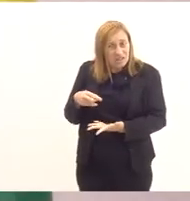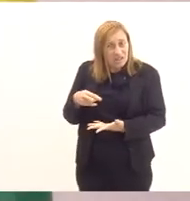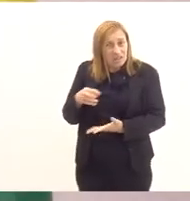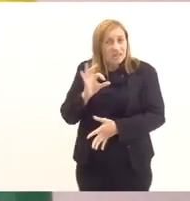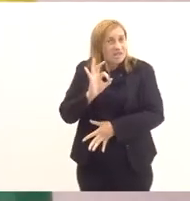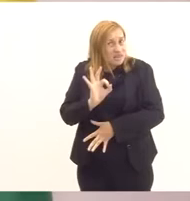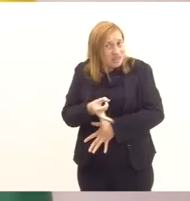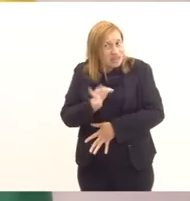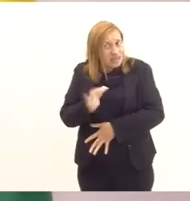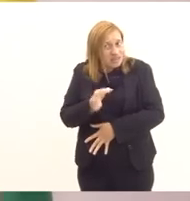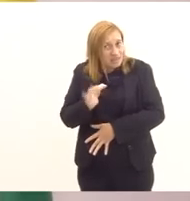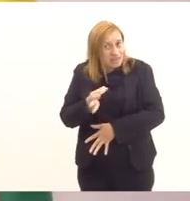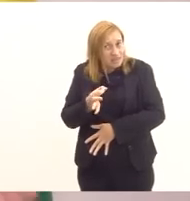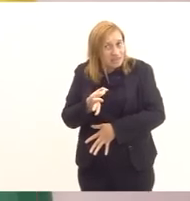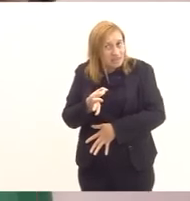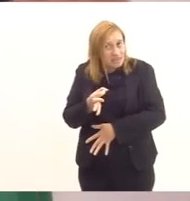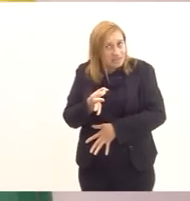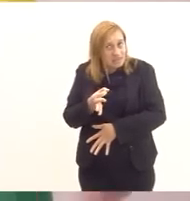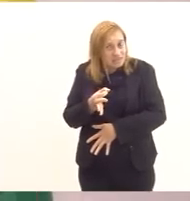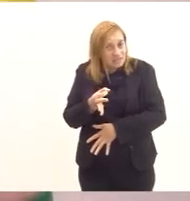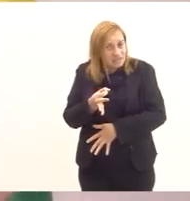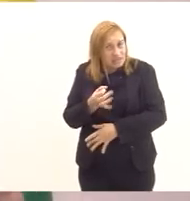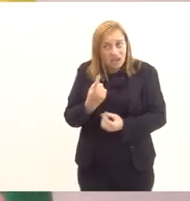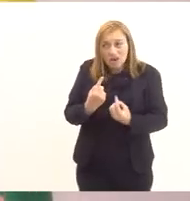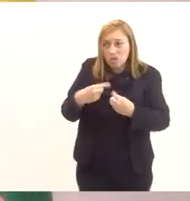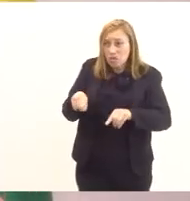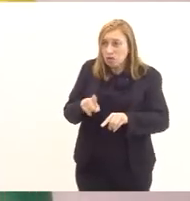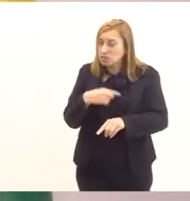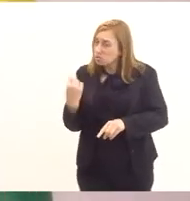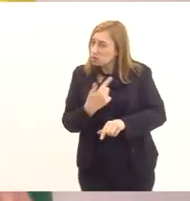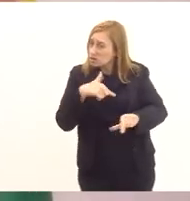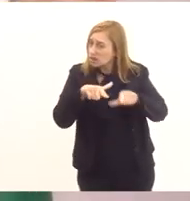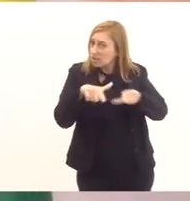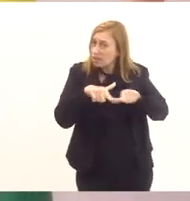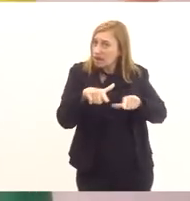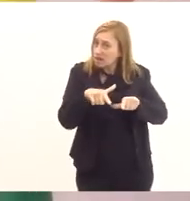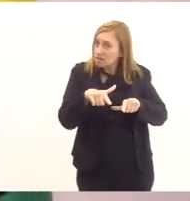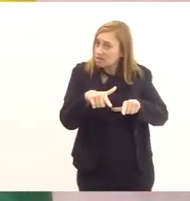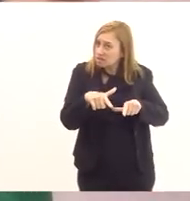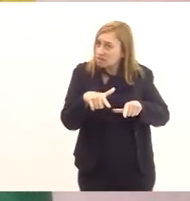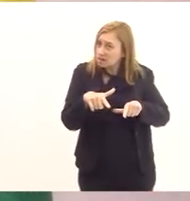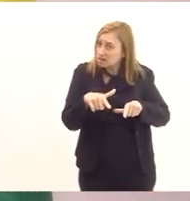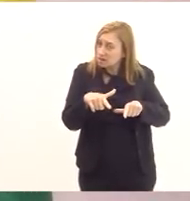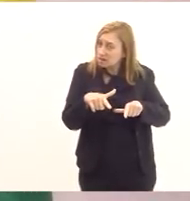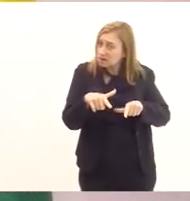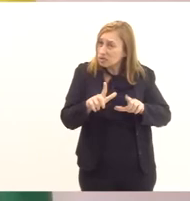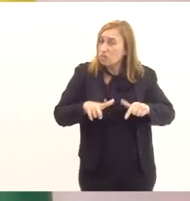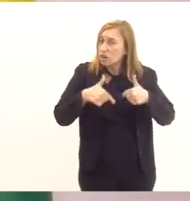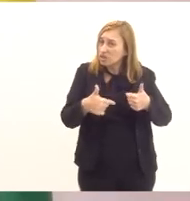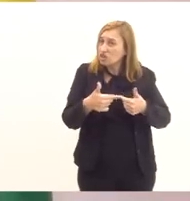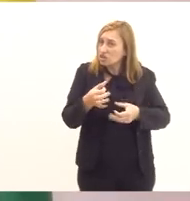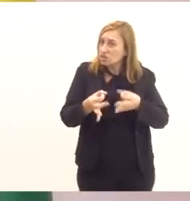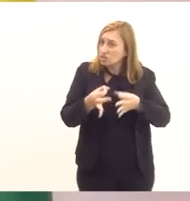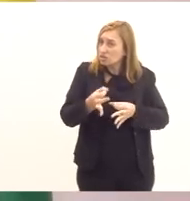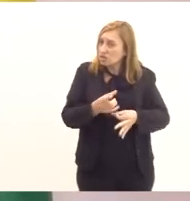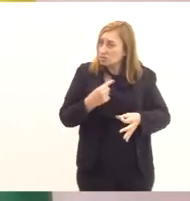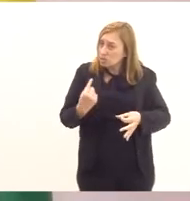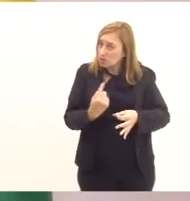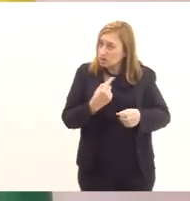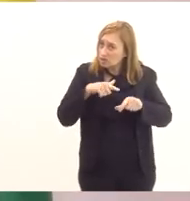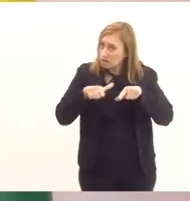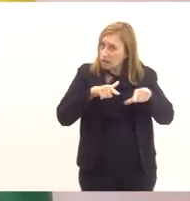objectivamente irrefutavelmente afrontando o trabalho da comissão o que daria ensejo a medidas judiciais por nossa parte